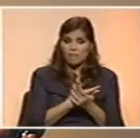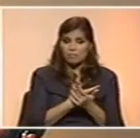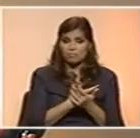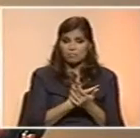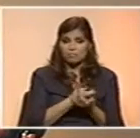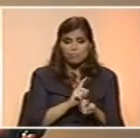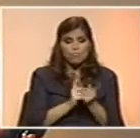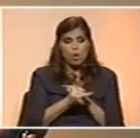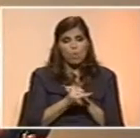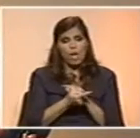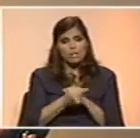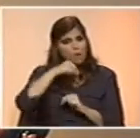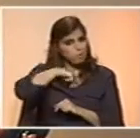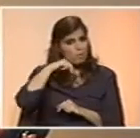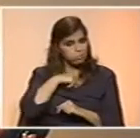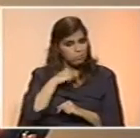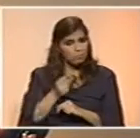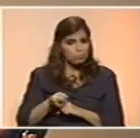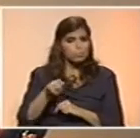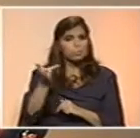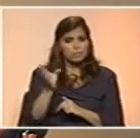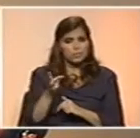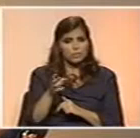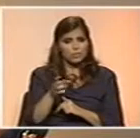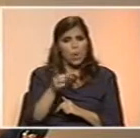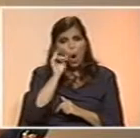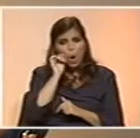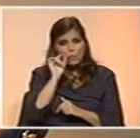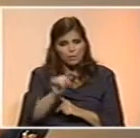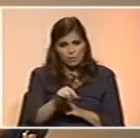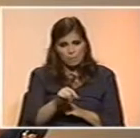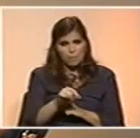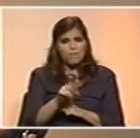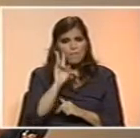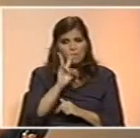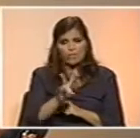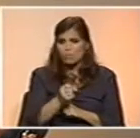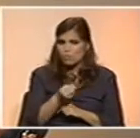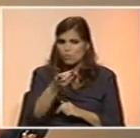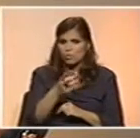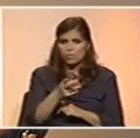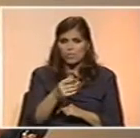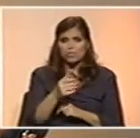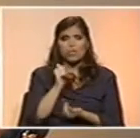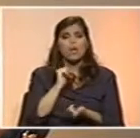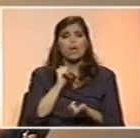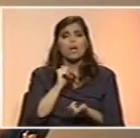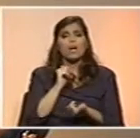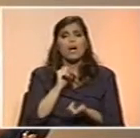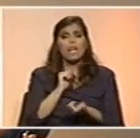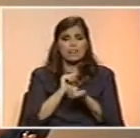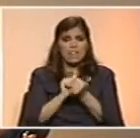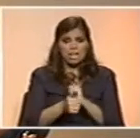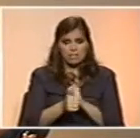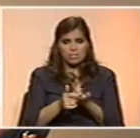sérias alterações hormonais, muitas vezes até no sexo masculino, isso encontra-se muito nos desportistas. Eles